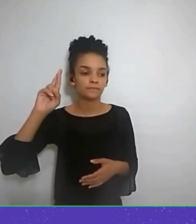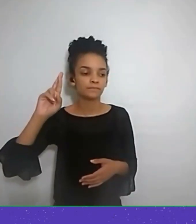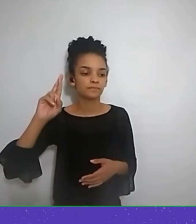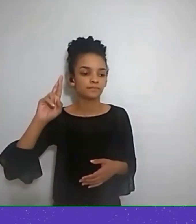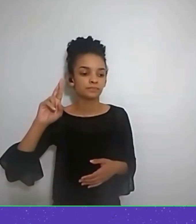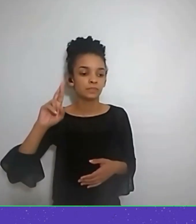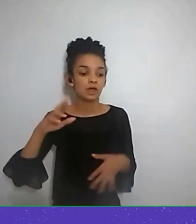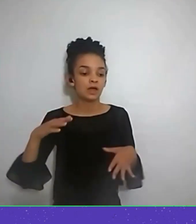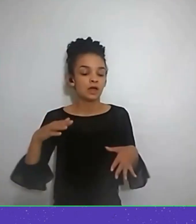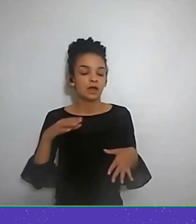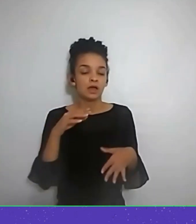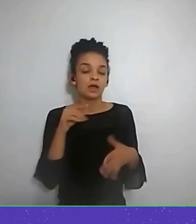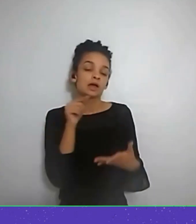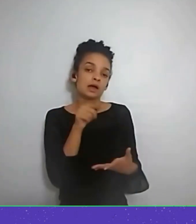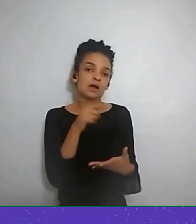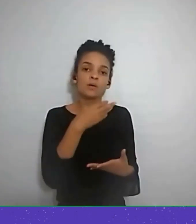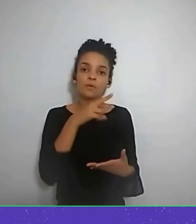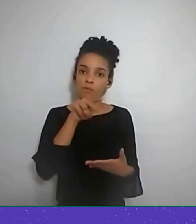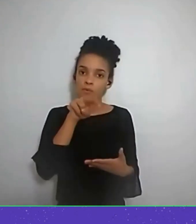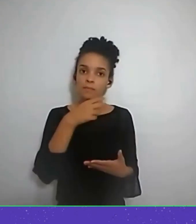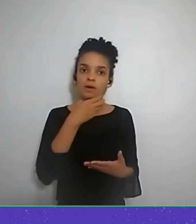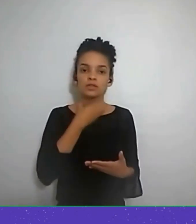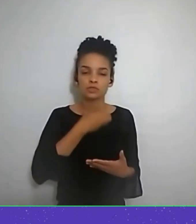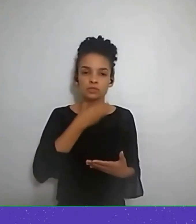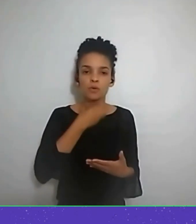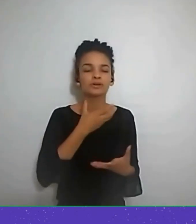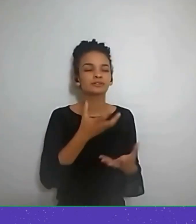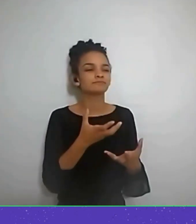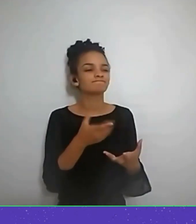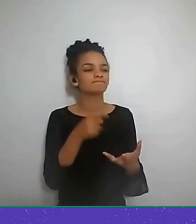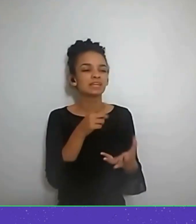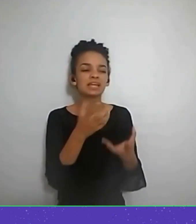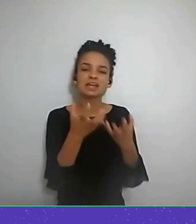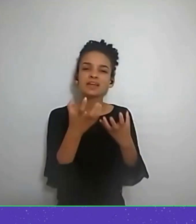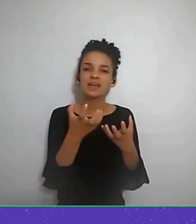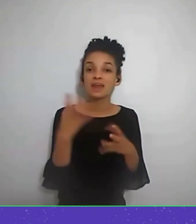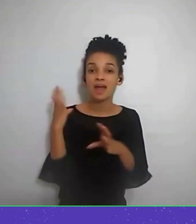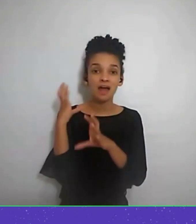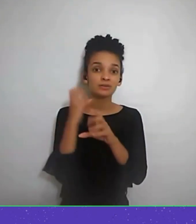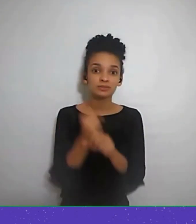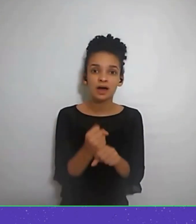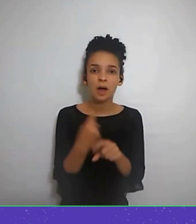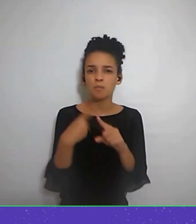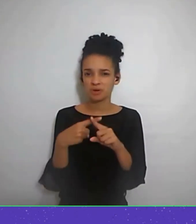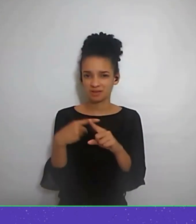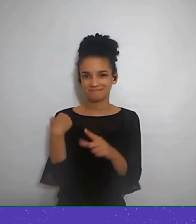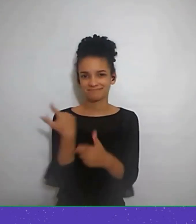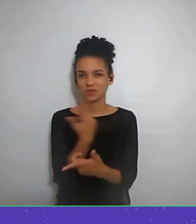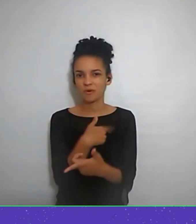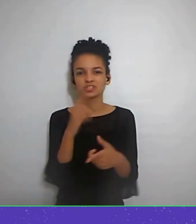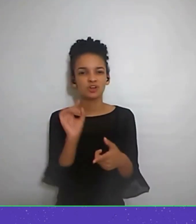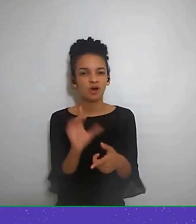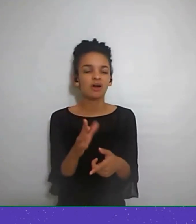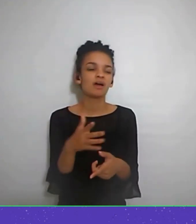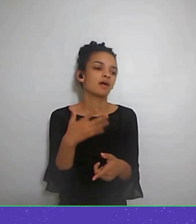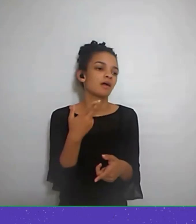em nós ficarmos apenas em palavra e palavra e palavra. Precisa produzir fruto para